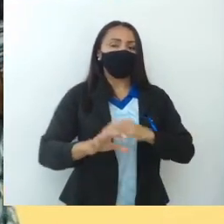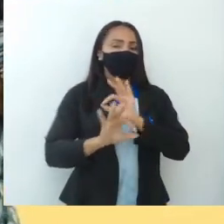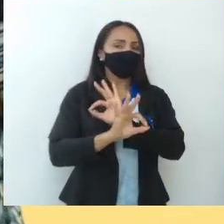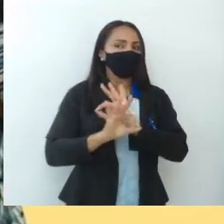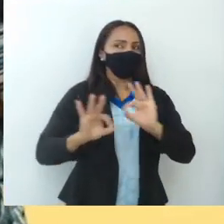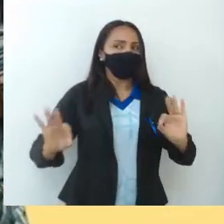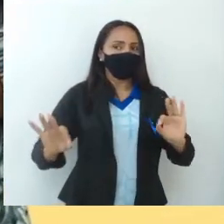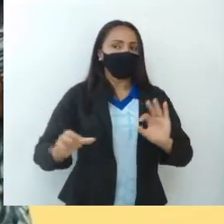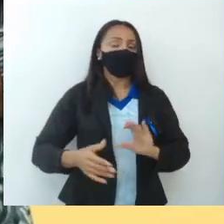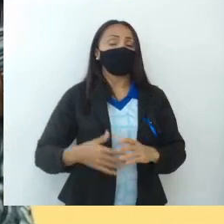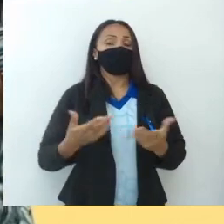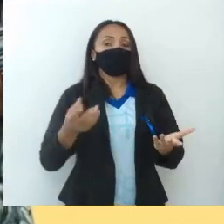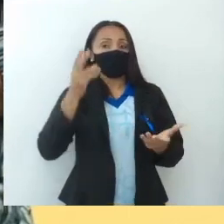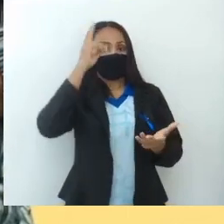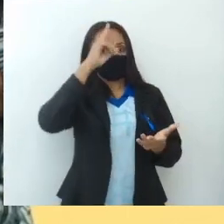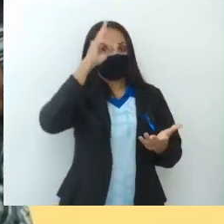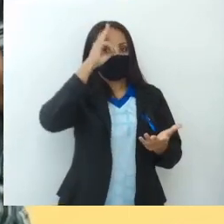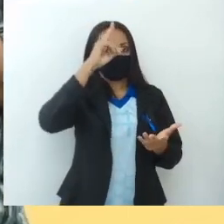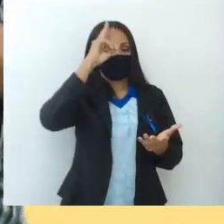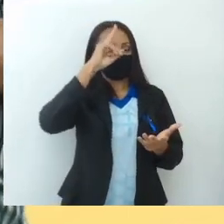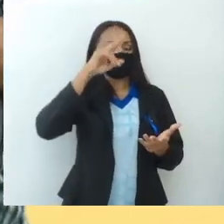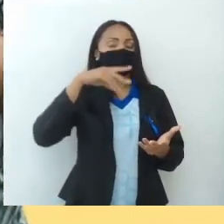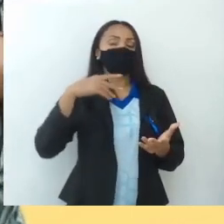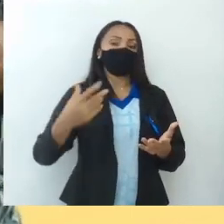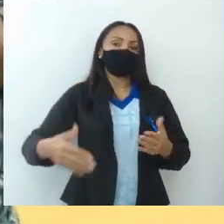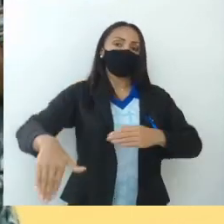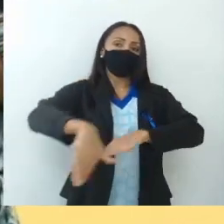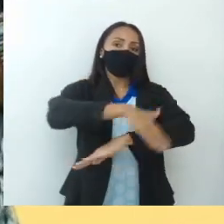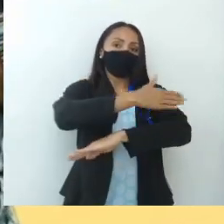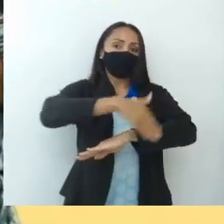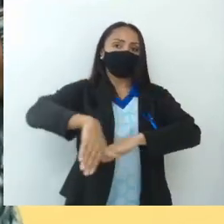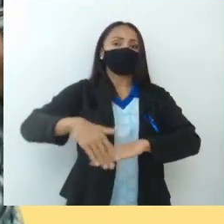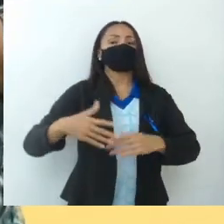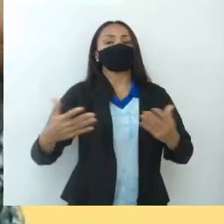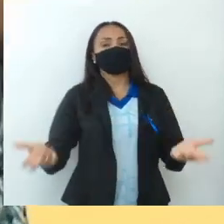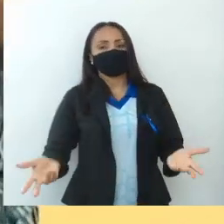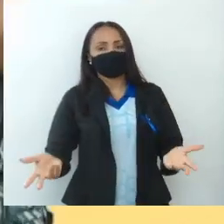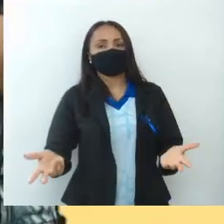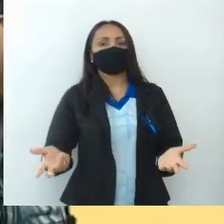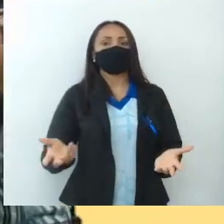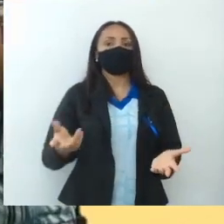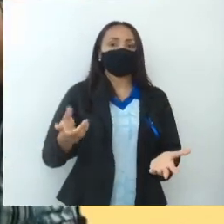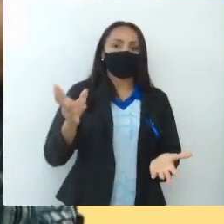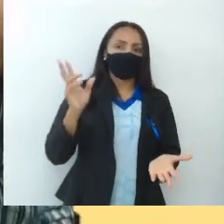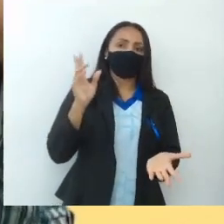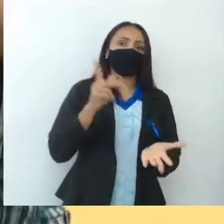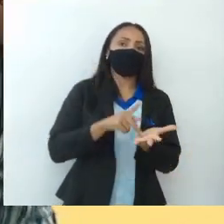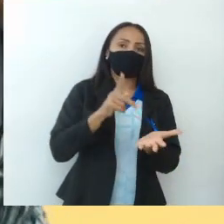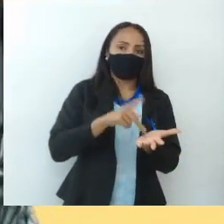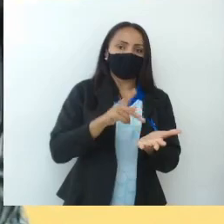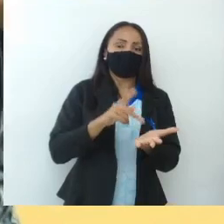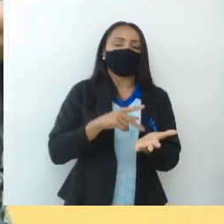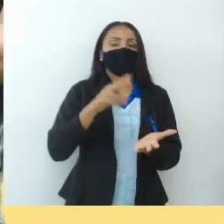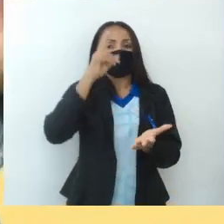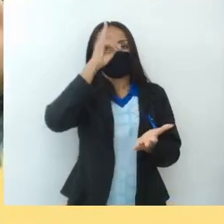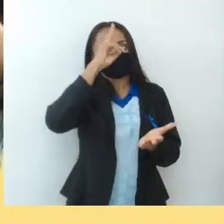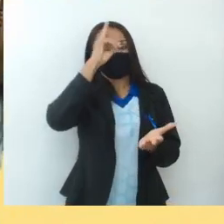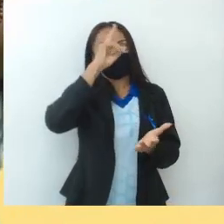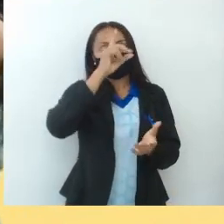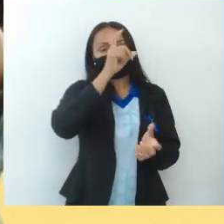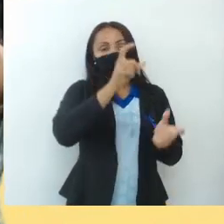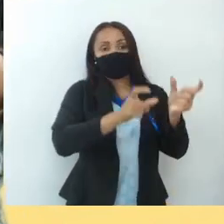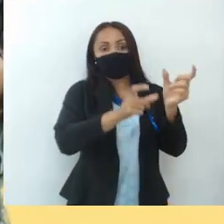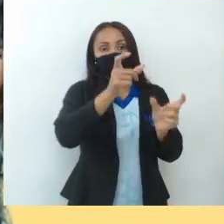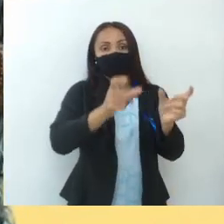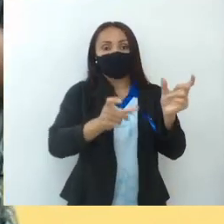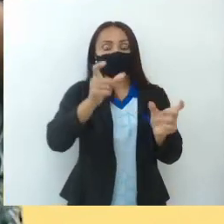Quantas histórias se escondem em nossas ruas, não é isso? Verdade, né? Tantas histórias de personagens, né,